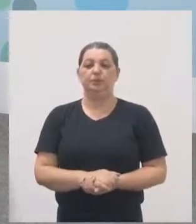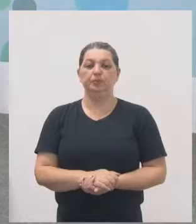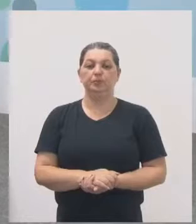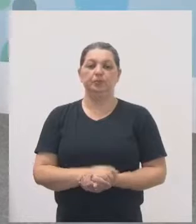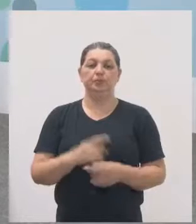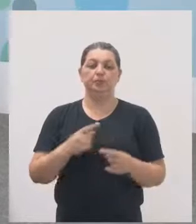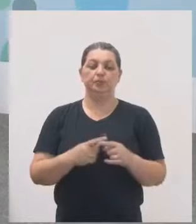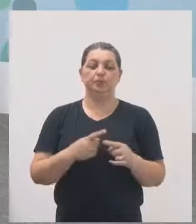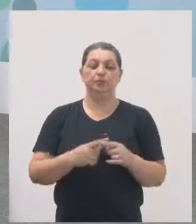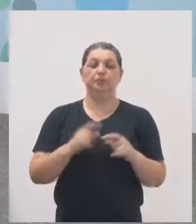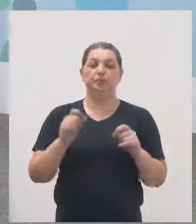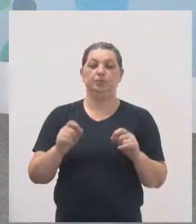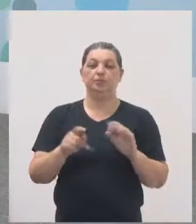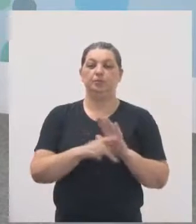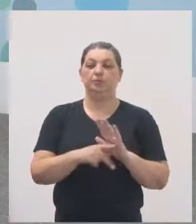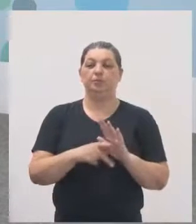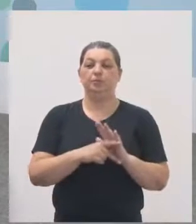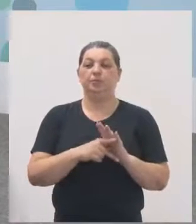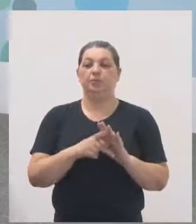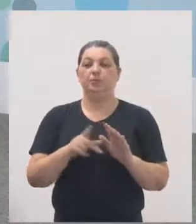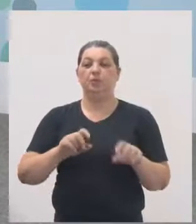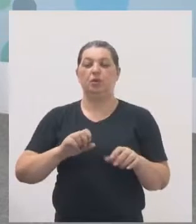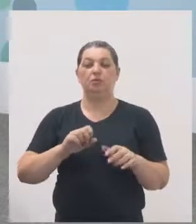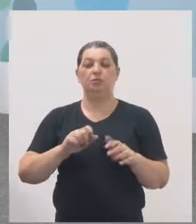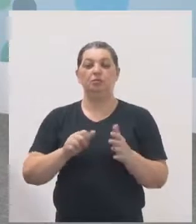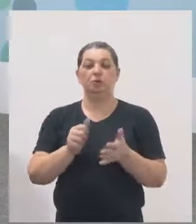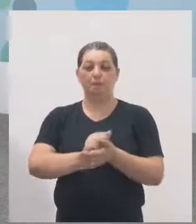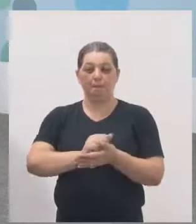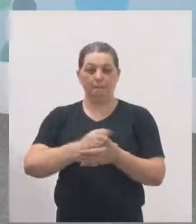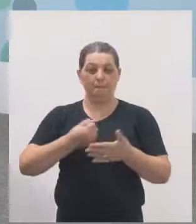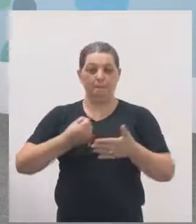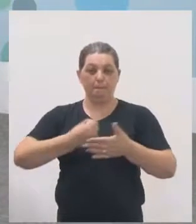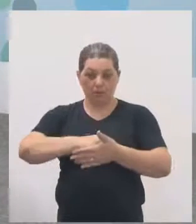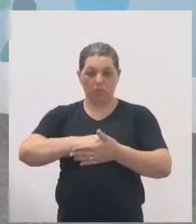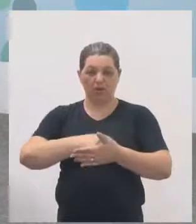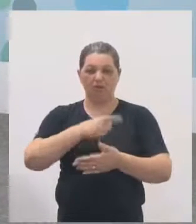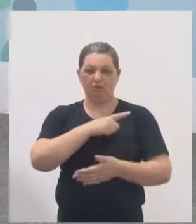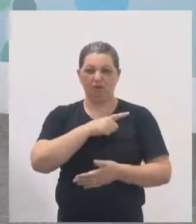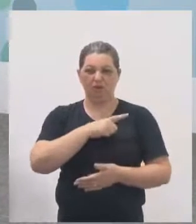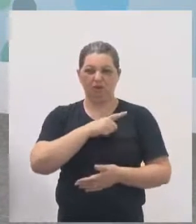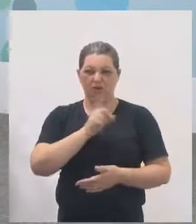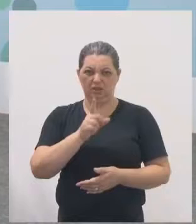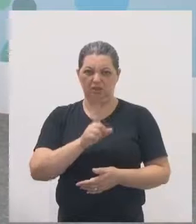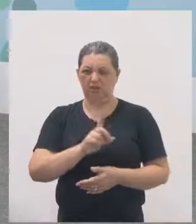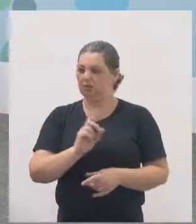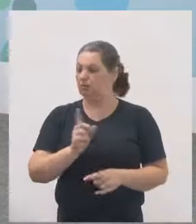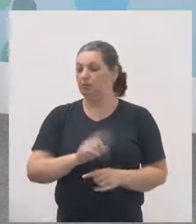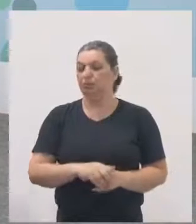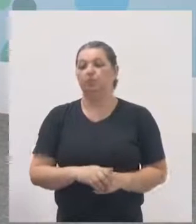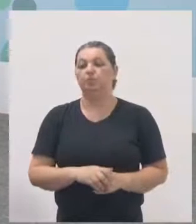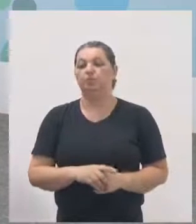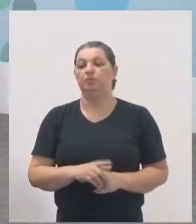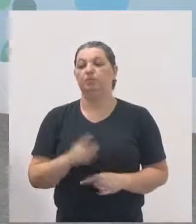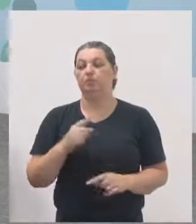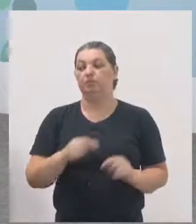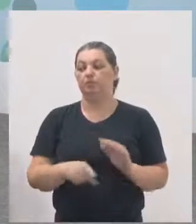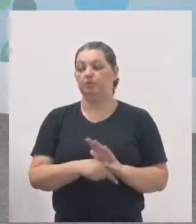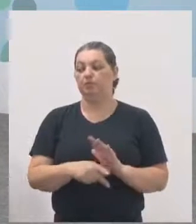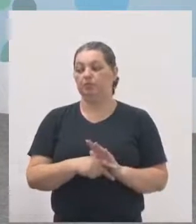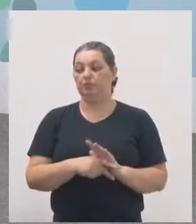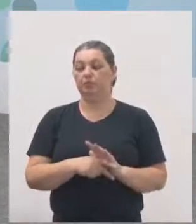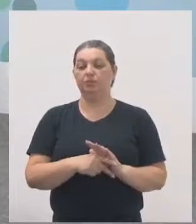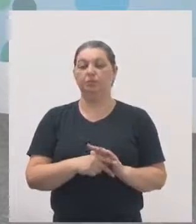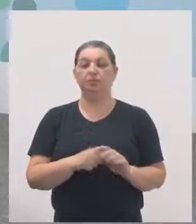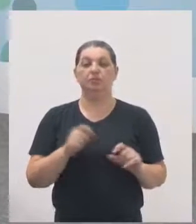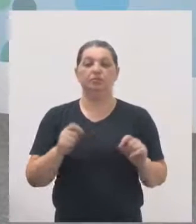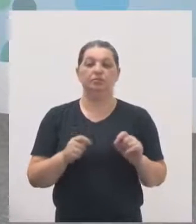aqui, o PC da escola não vem bloqueado para instalações? Os PCs vêm bloqueados? Não. Porque você, como Proatec, você tem acesso lá